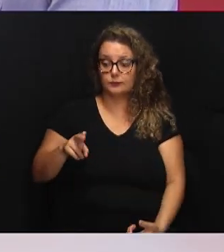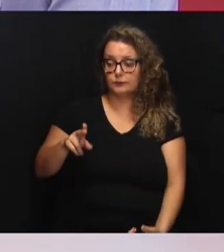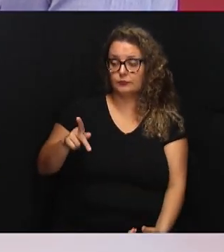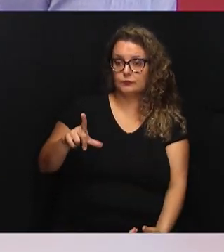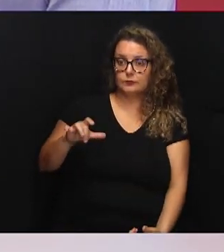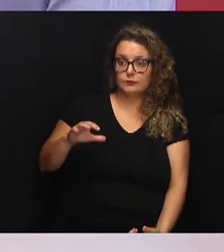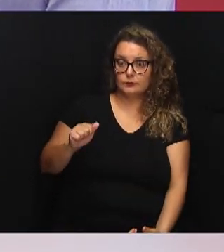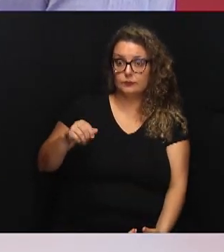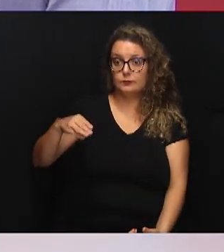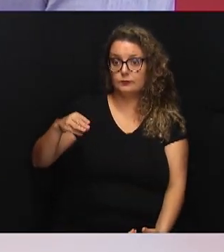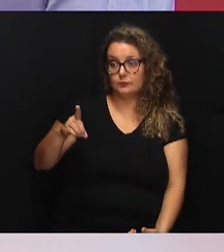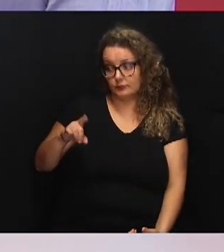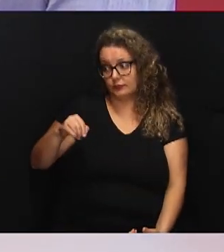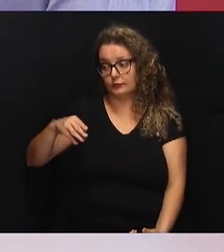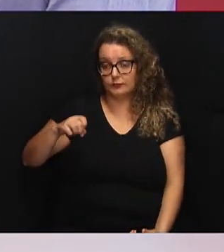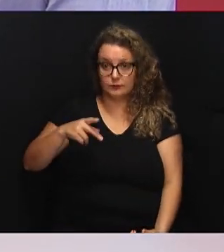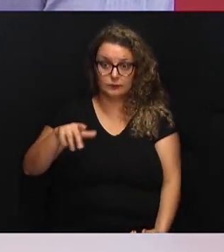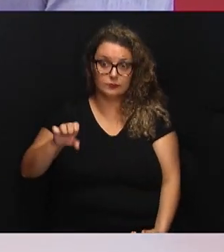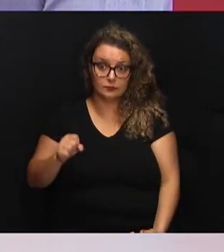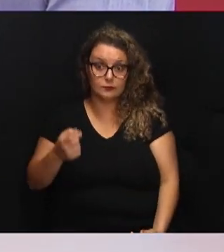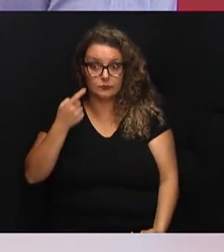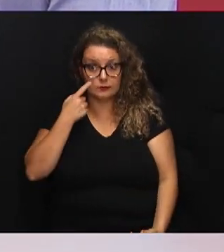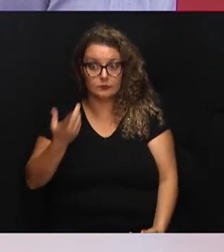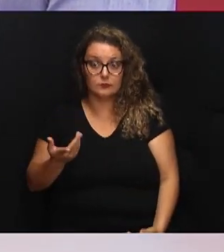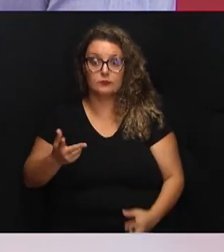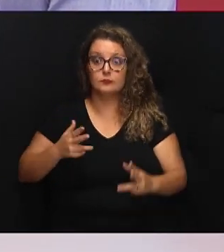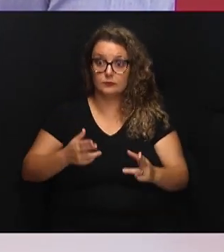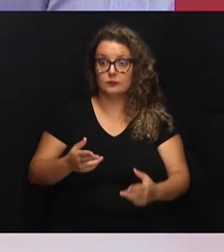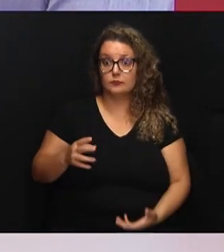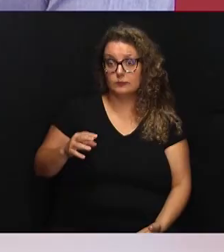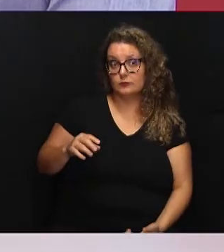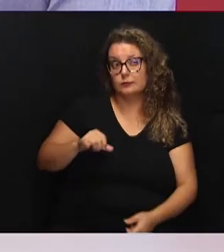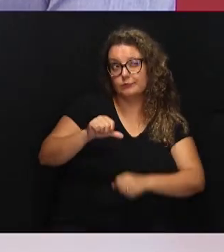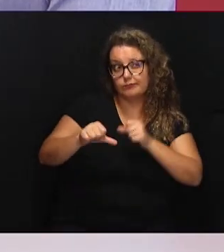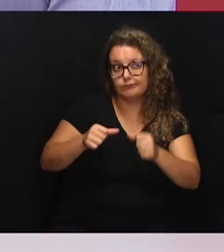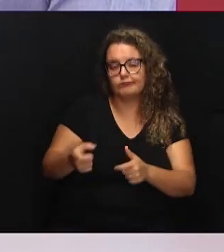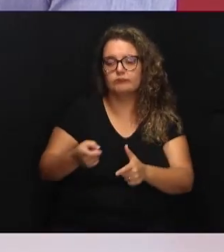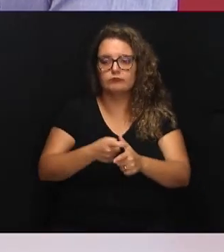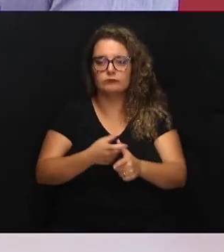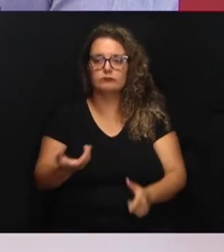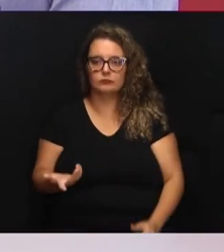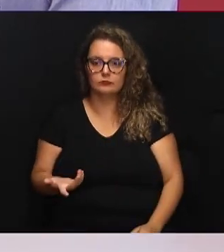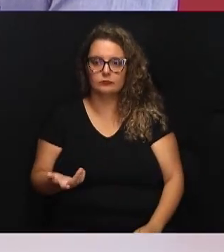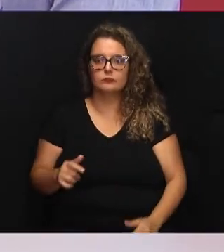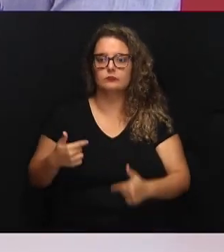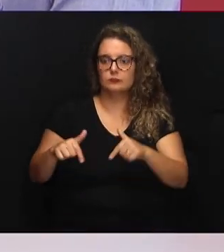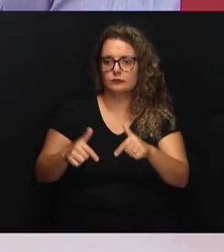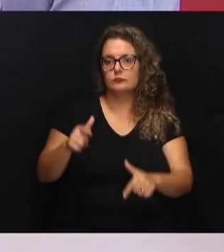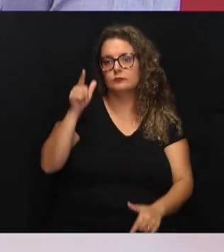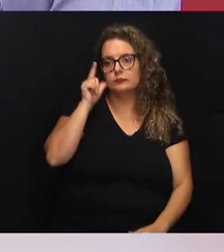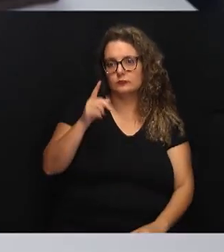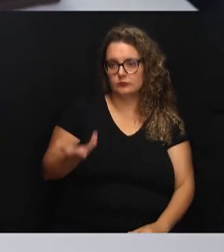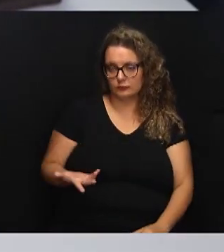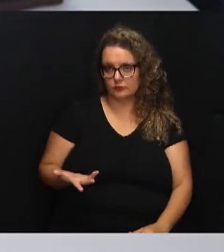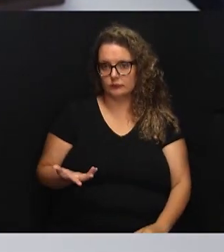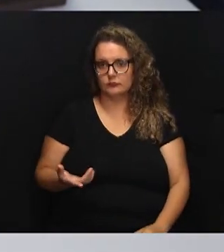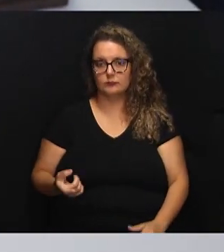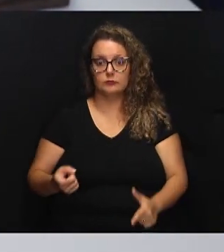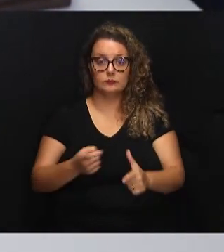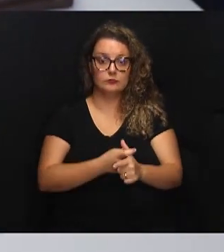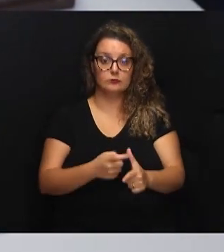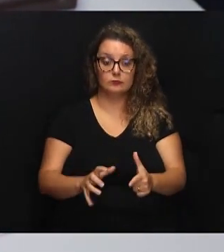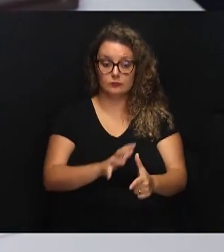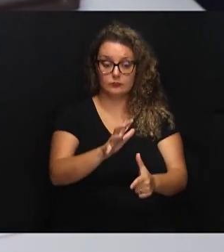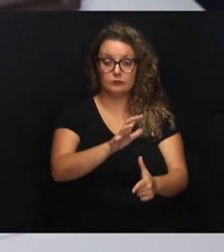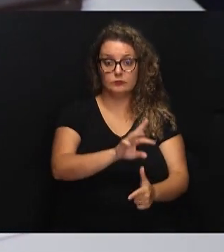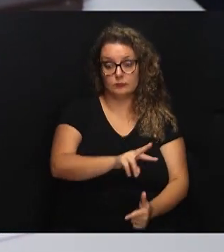mencionei há pouco. Né? A gente pode olhar ele como uma forma de trocar dívidas, então o trabalhador conseguir sair de uma dívida mais cara